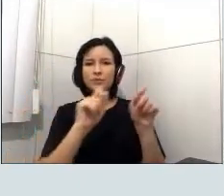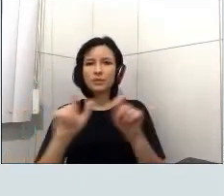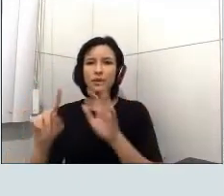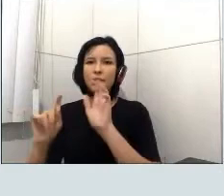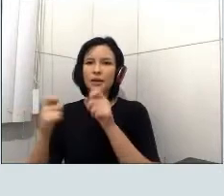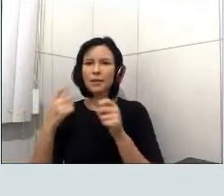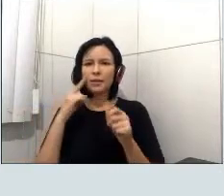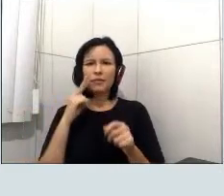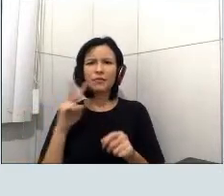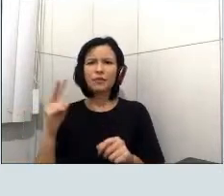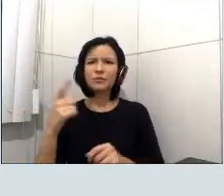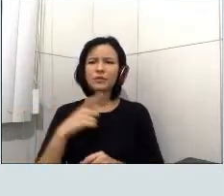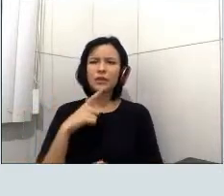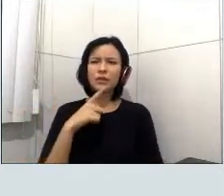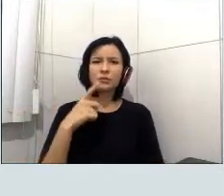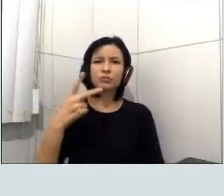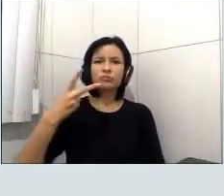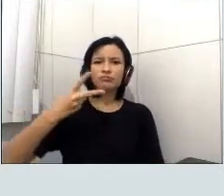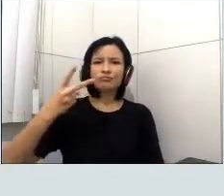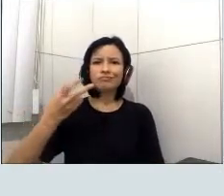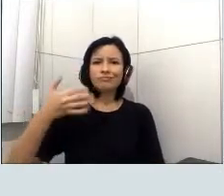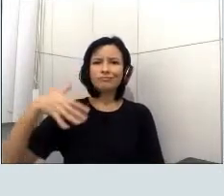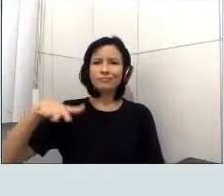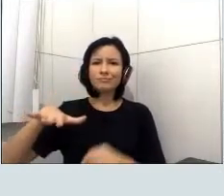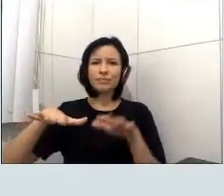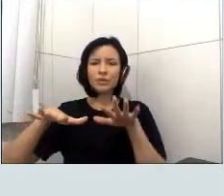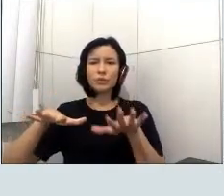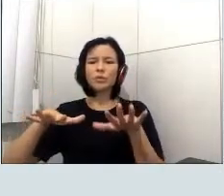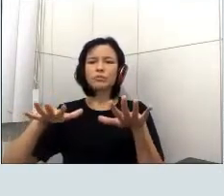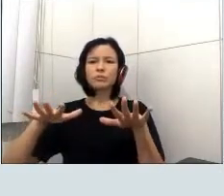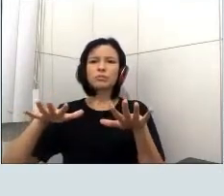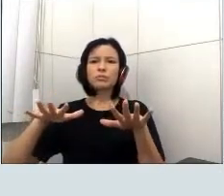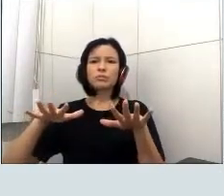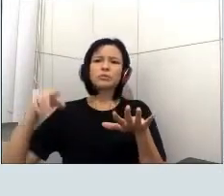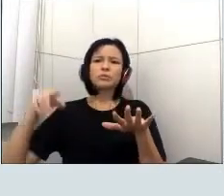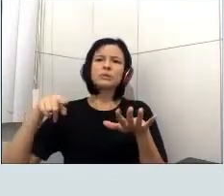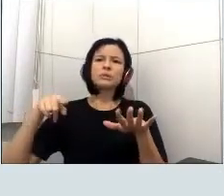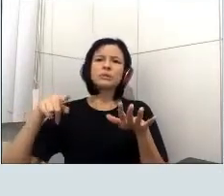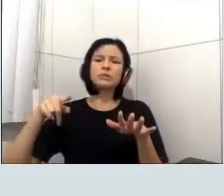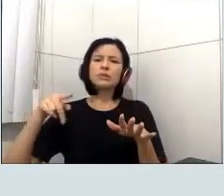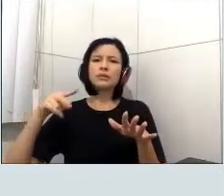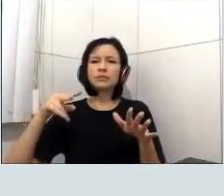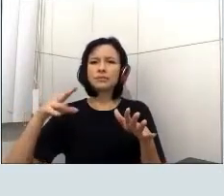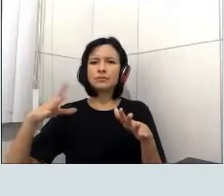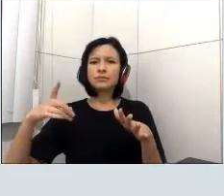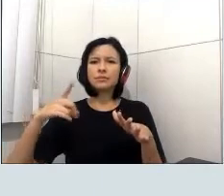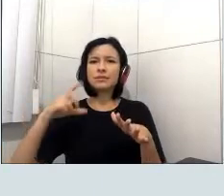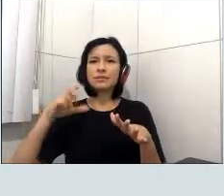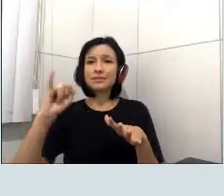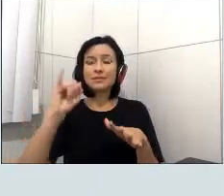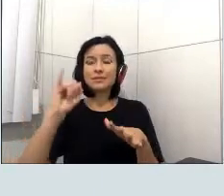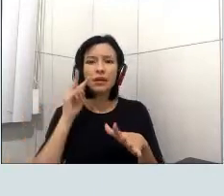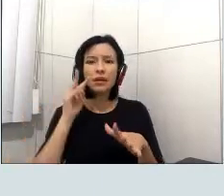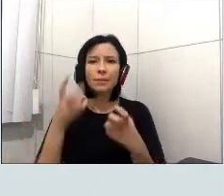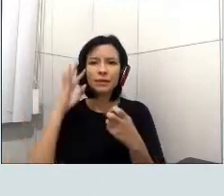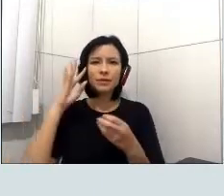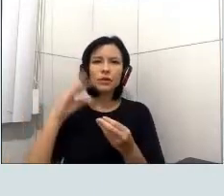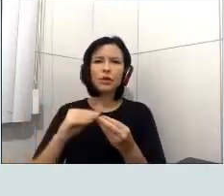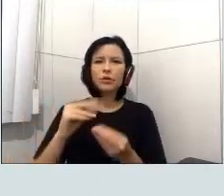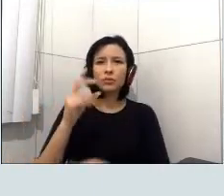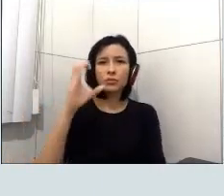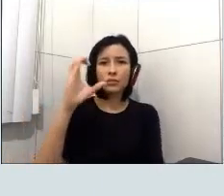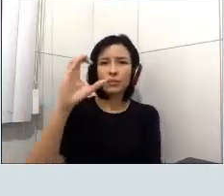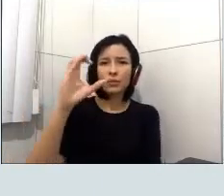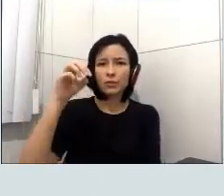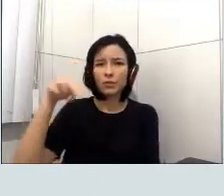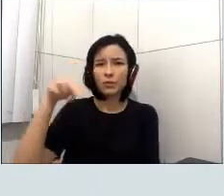Dois planos, eles são concorrentes quando a interseção deles, o que faz eles serem